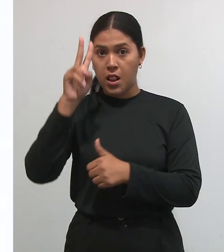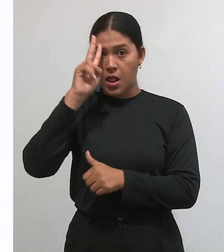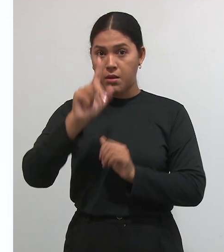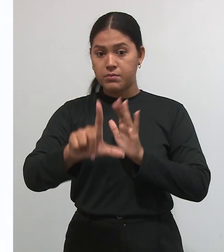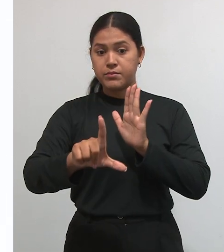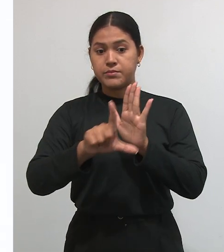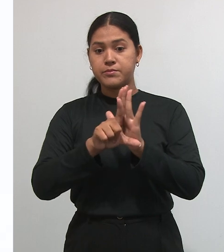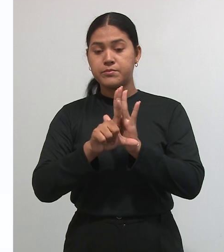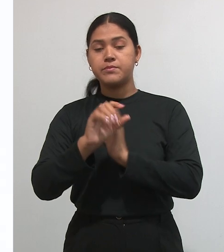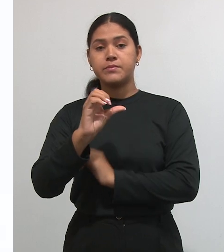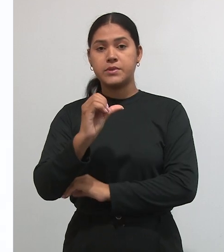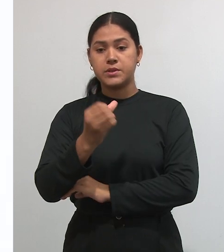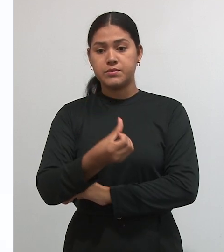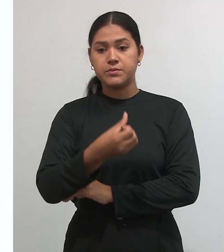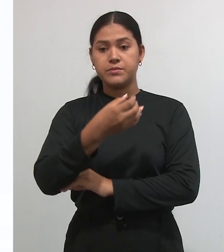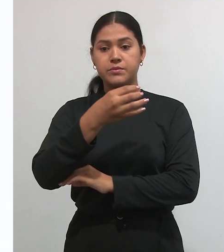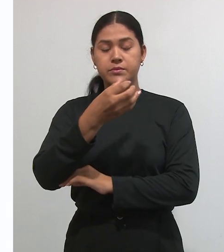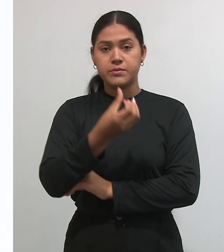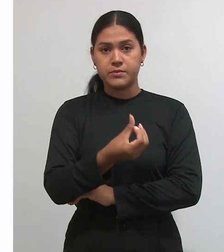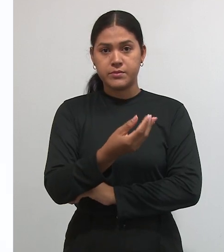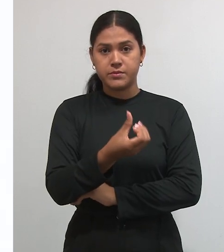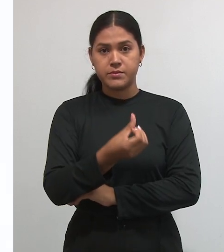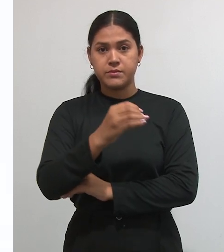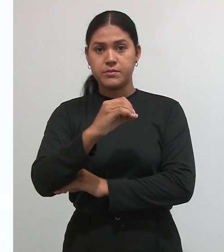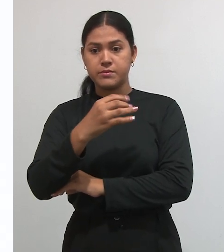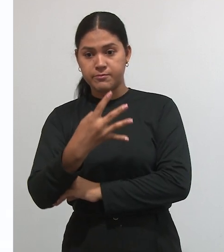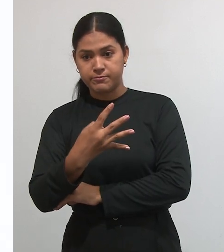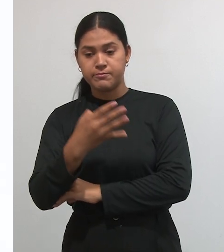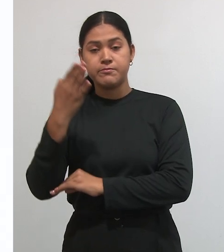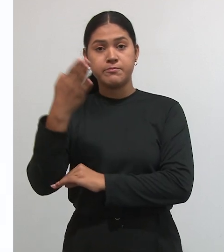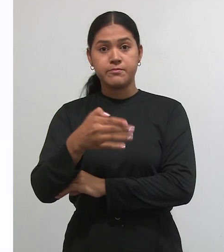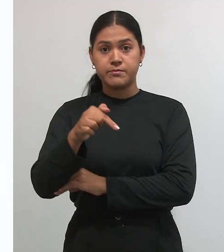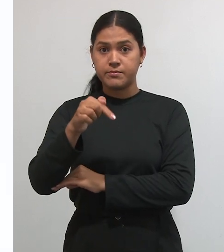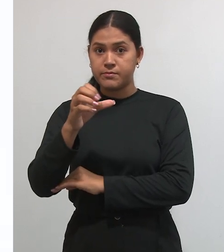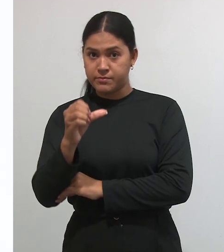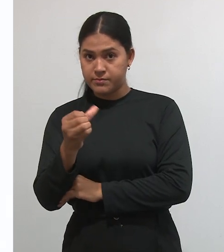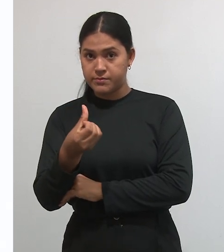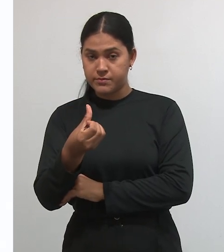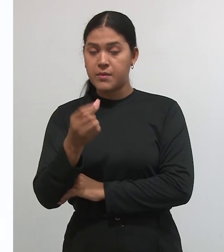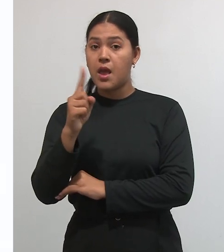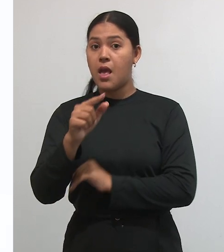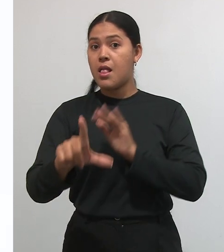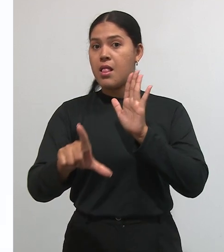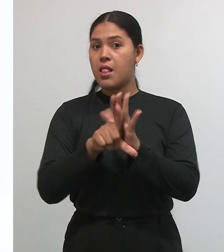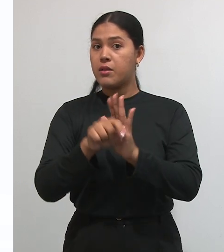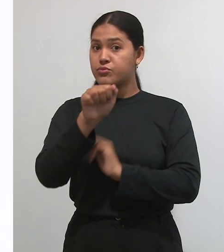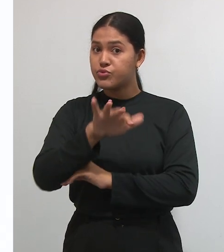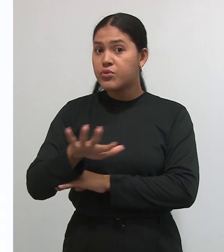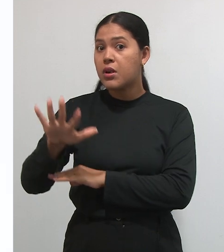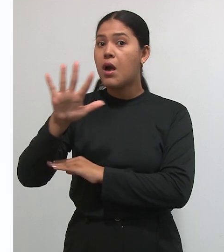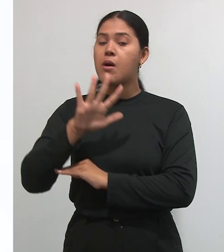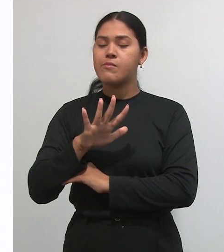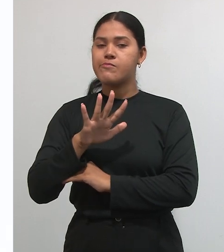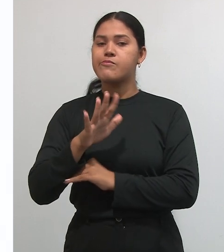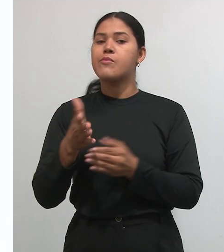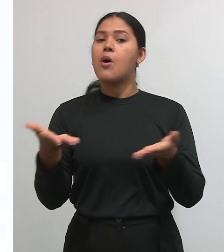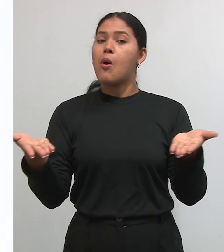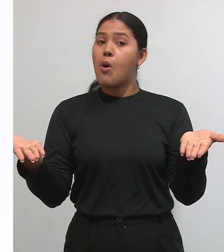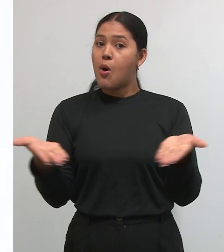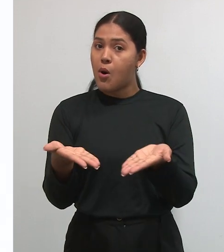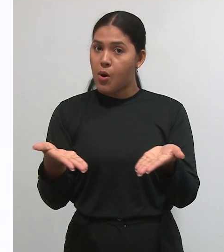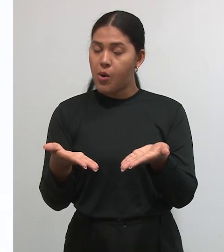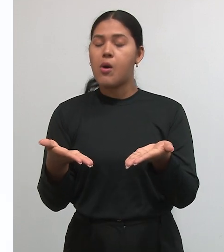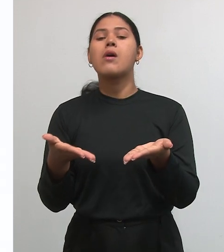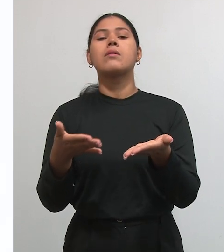Lei 6.404/76, a Lei Mãe da Contabilidade Geral, as leis das SAs, isso mesmo. Agora vocês vão pelo